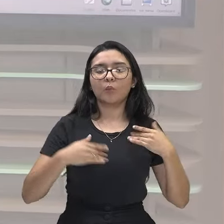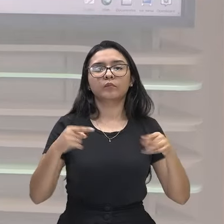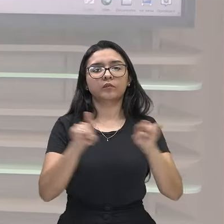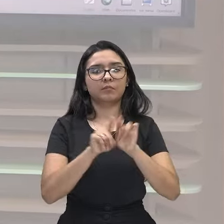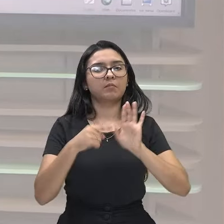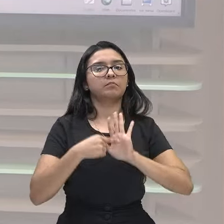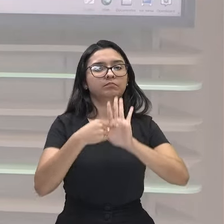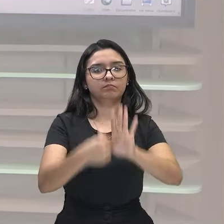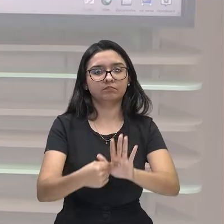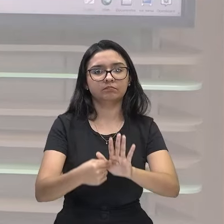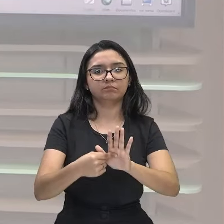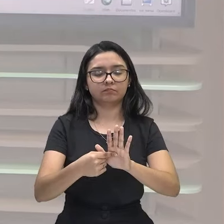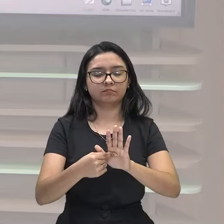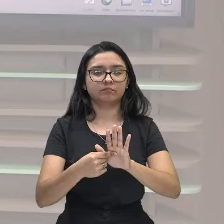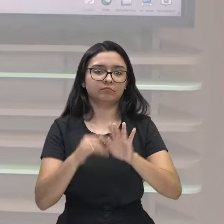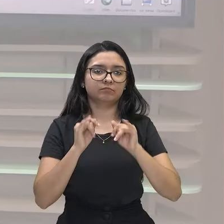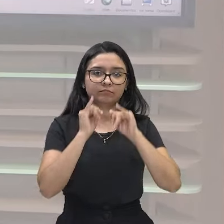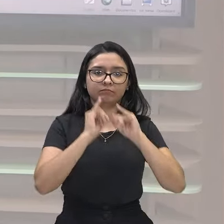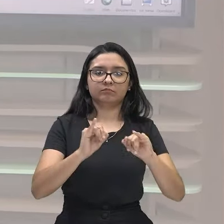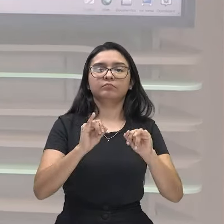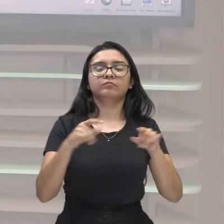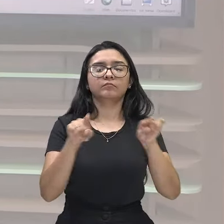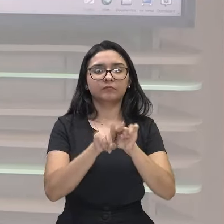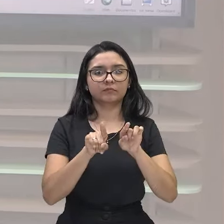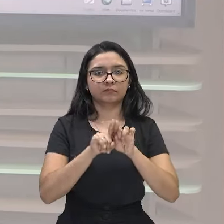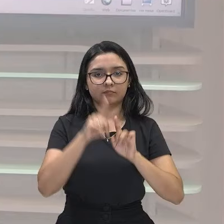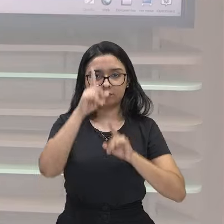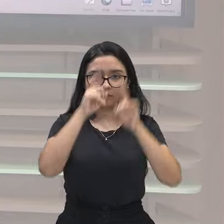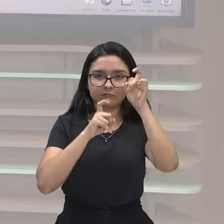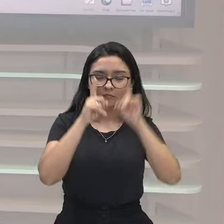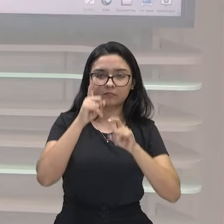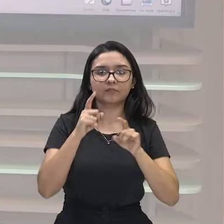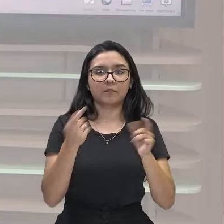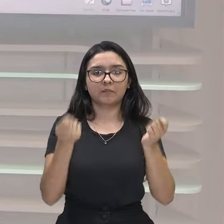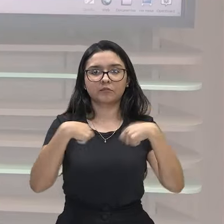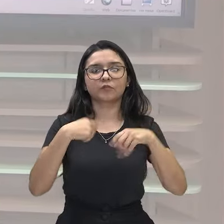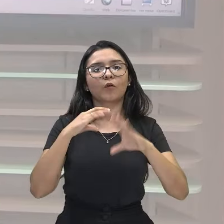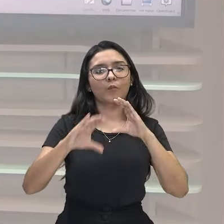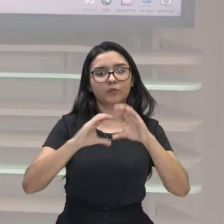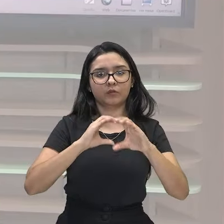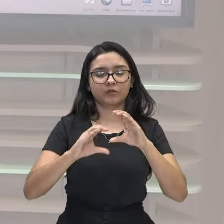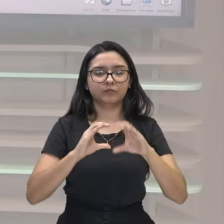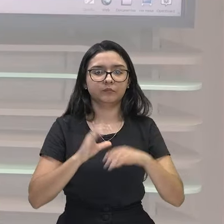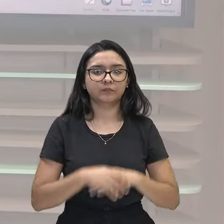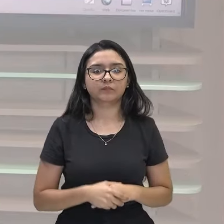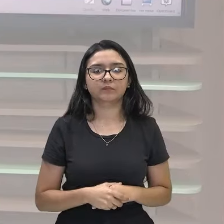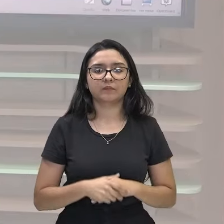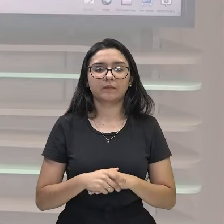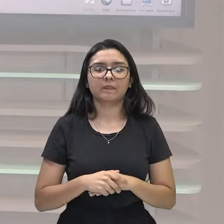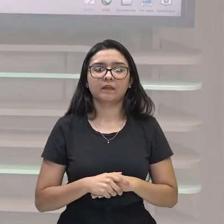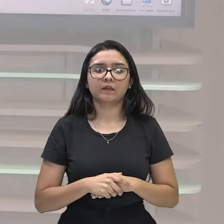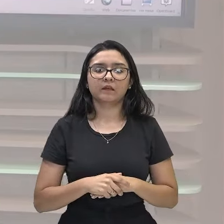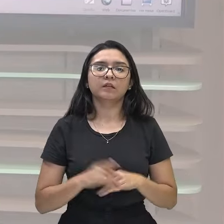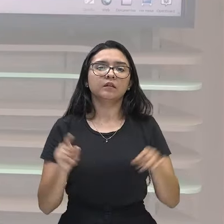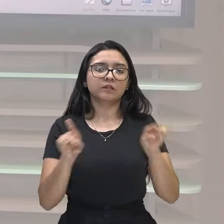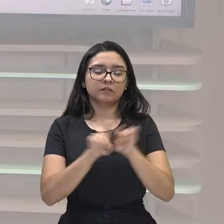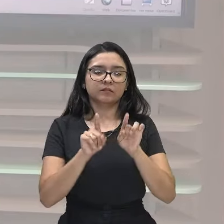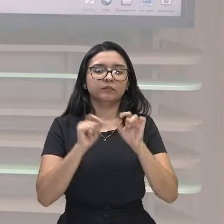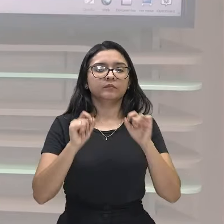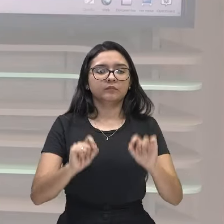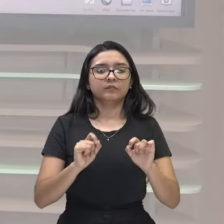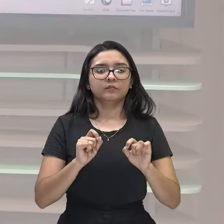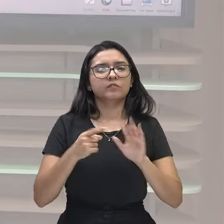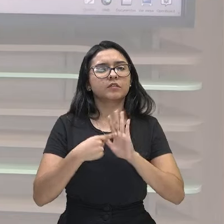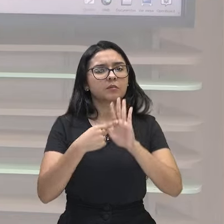também, ele dá sinais, ele indica a comunicação, né? Tanto espontâneo, quando você quer indicar